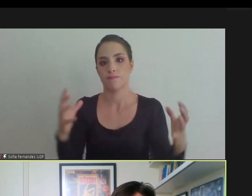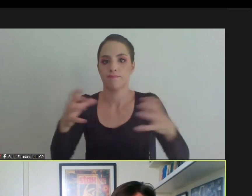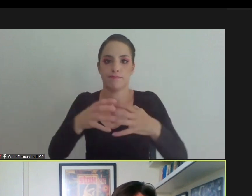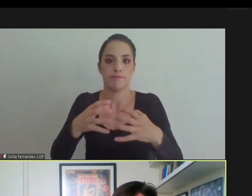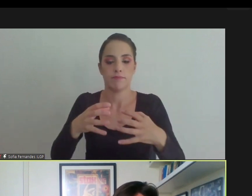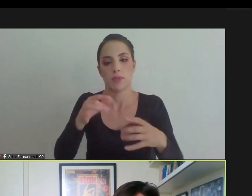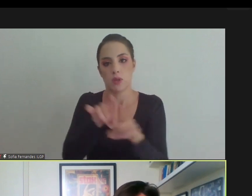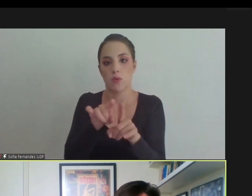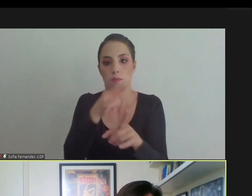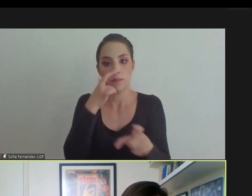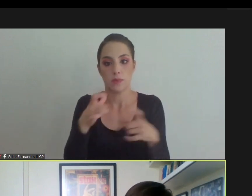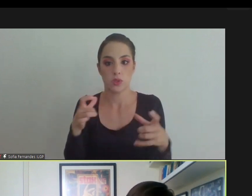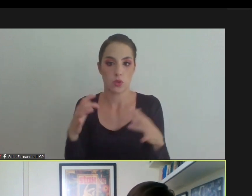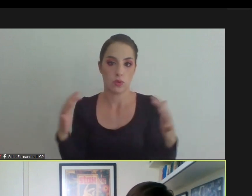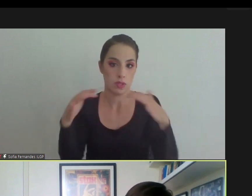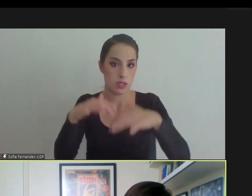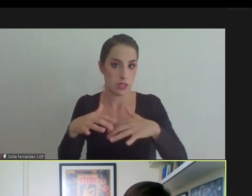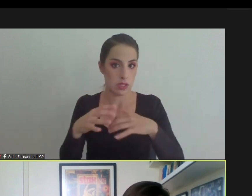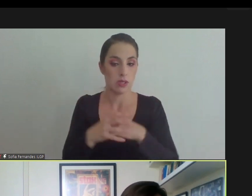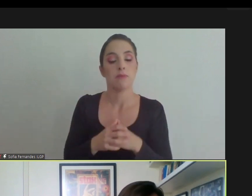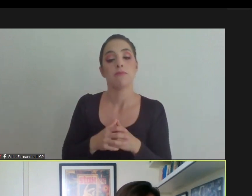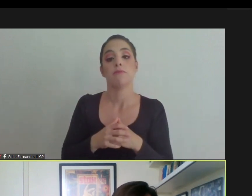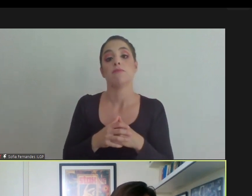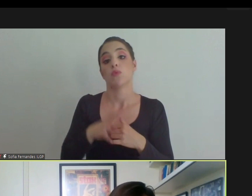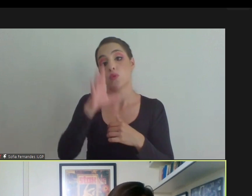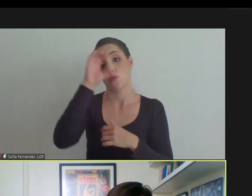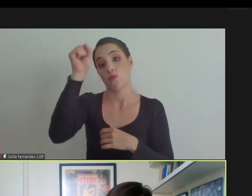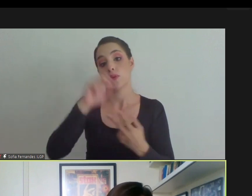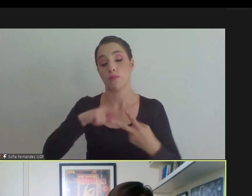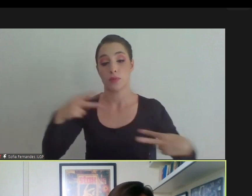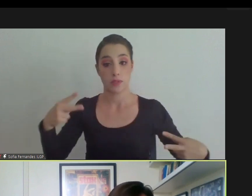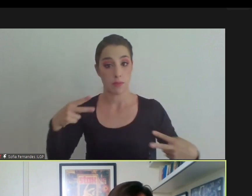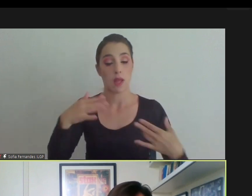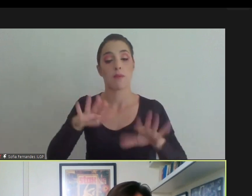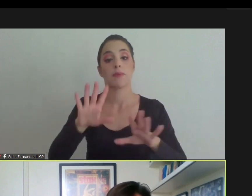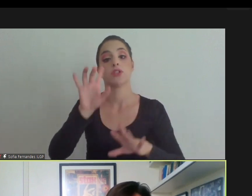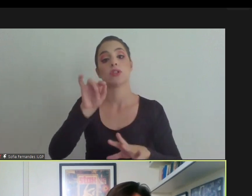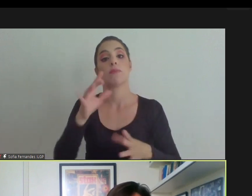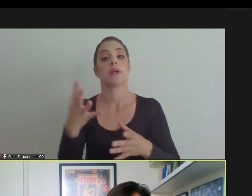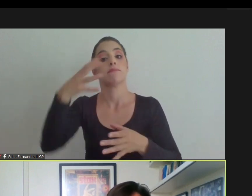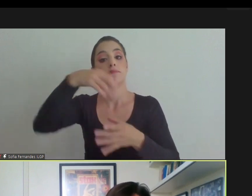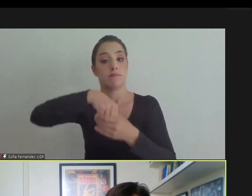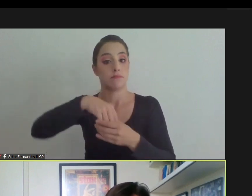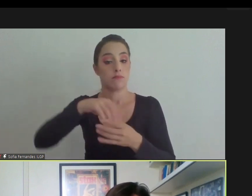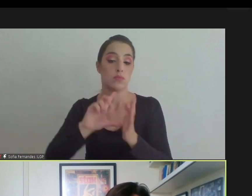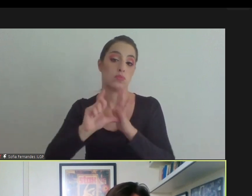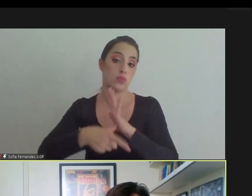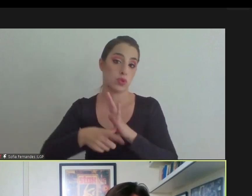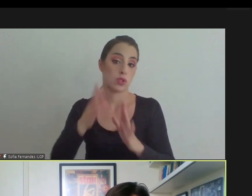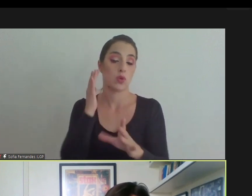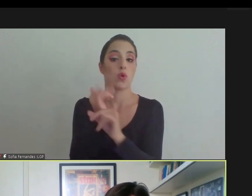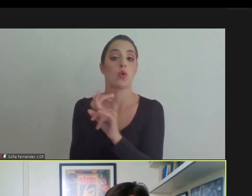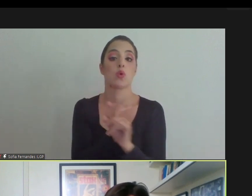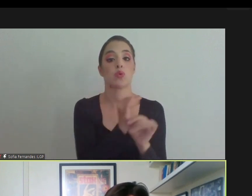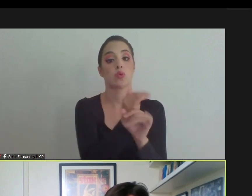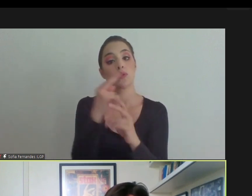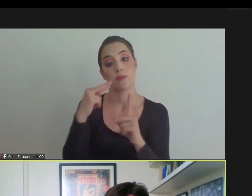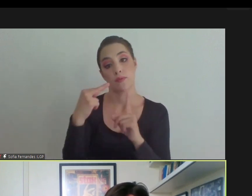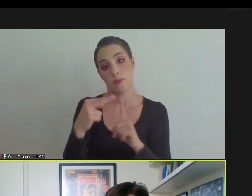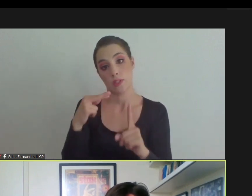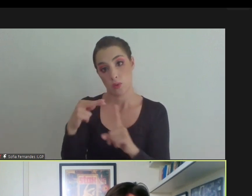que eles juntem pessoas do próprio governo municipal, mas que também incorporem no projeto outros olhares, outras